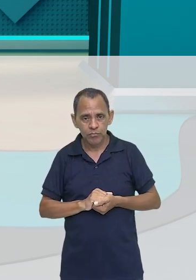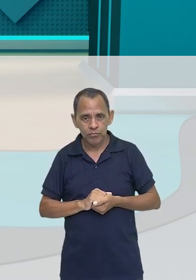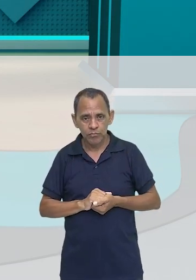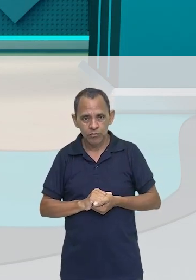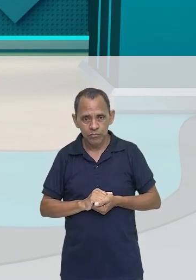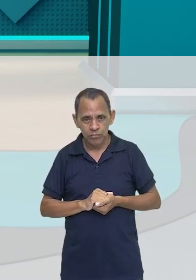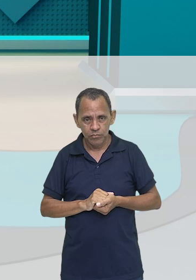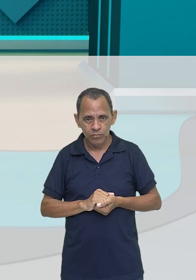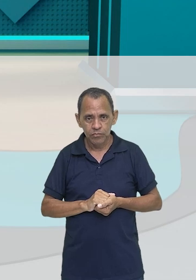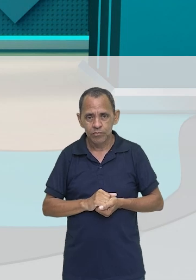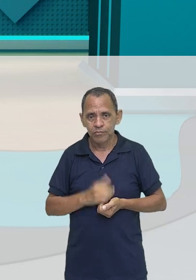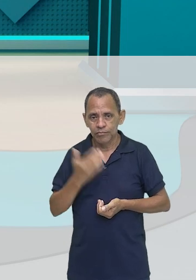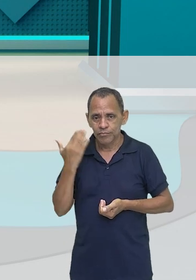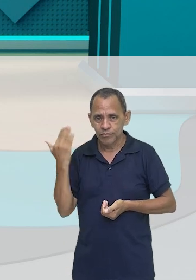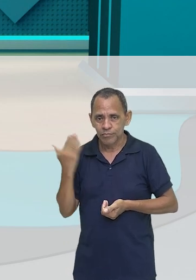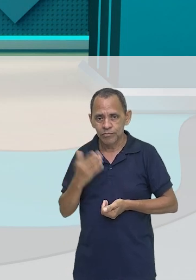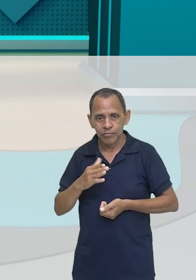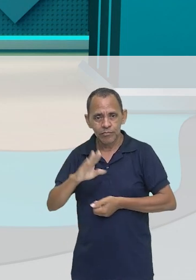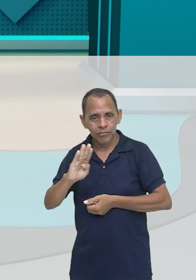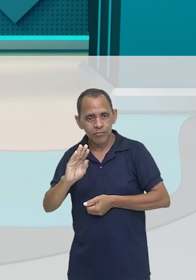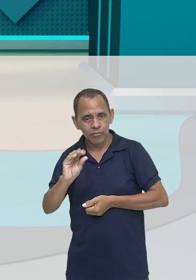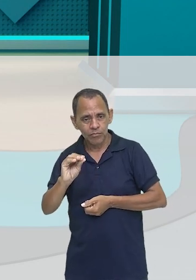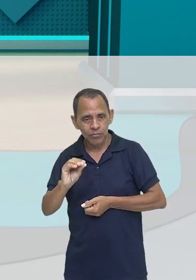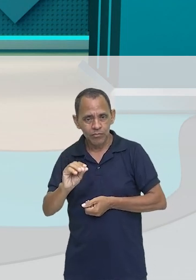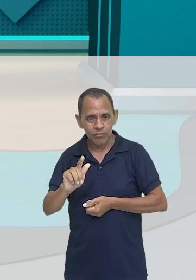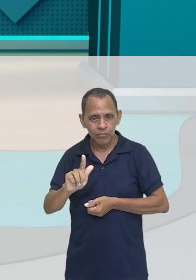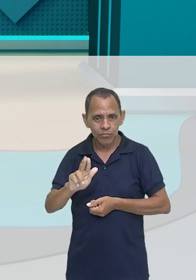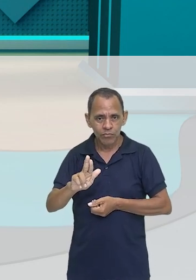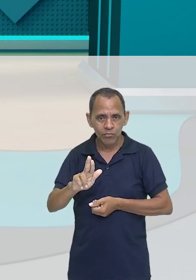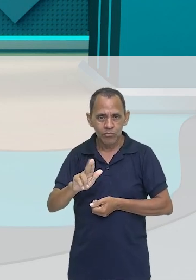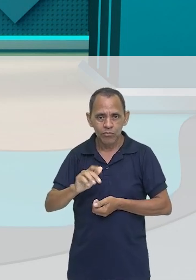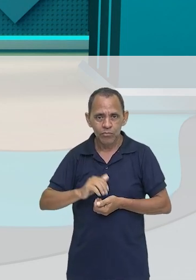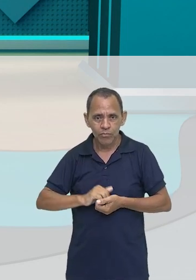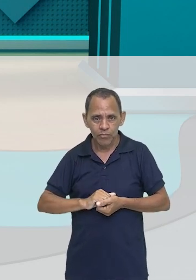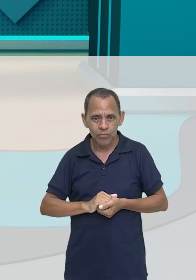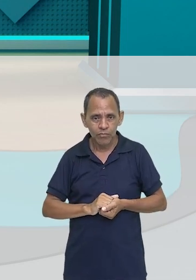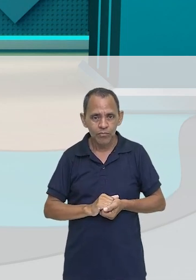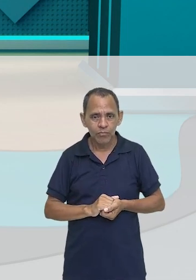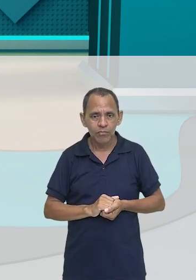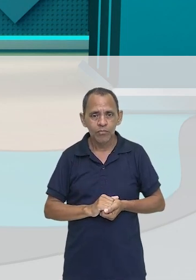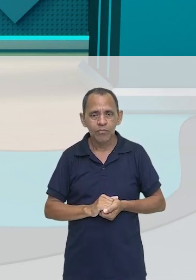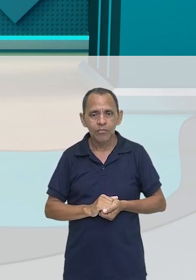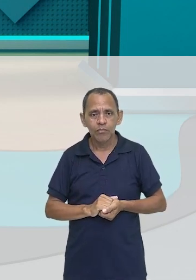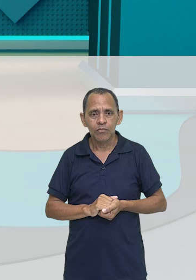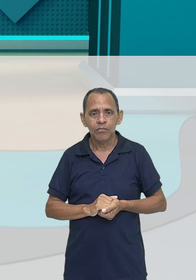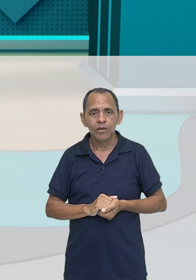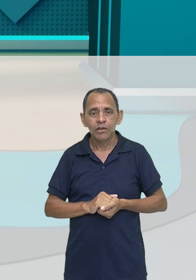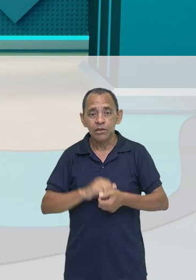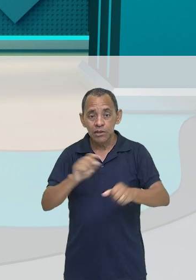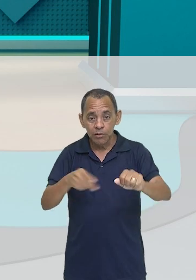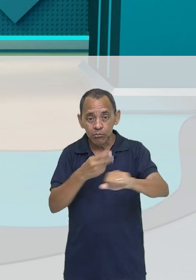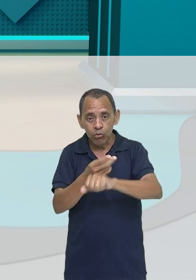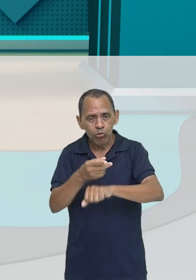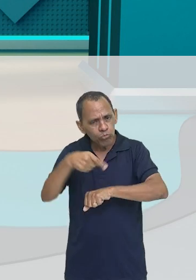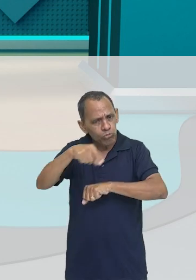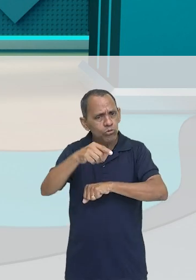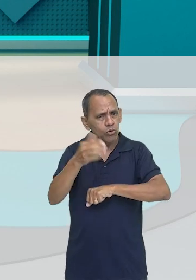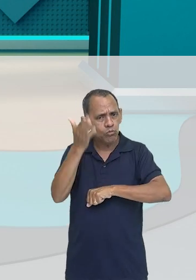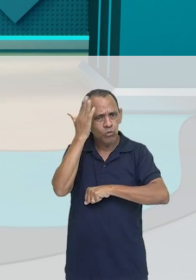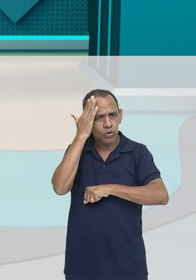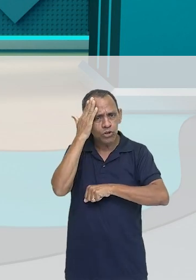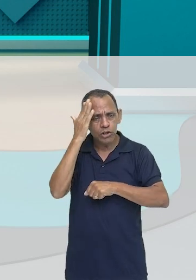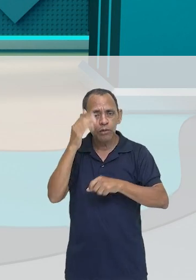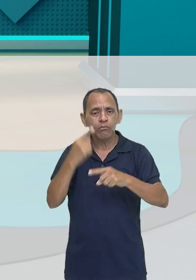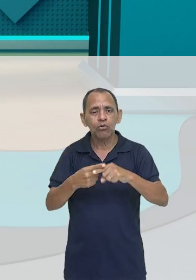Bogu? Já falei para vocês, é a armadura, né? E depois vocês vão entender o porquê que eles precisam dessa armadura.